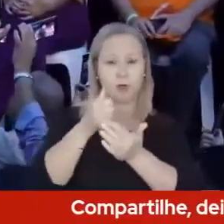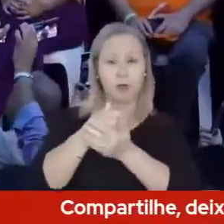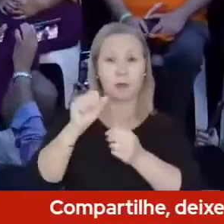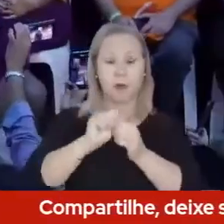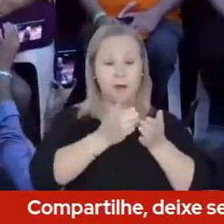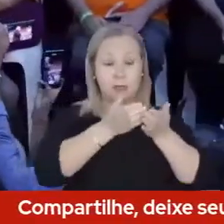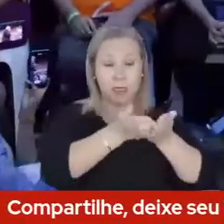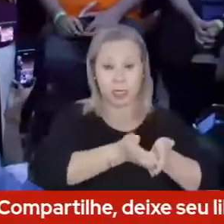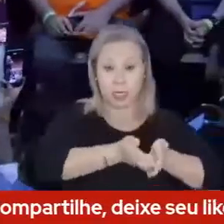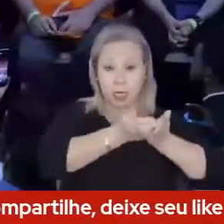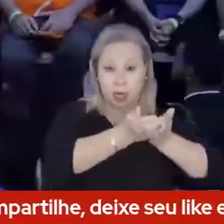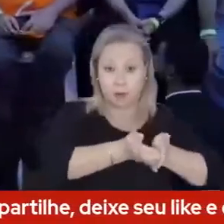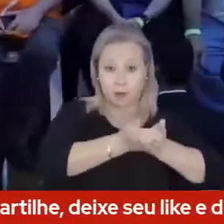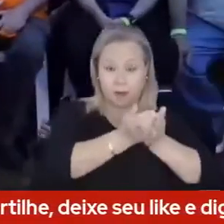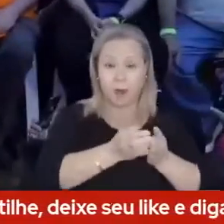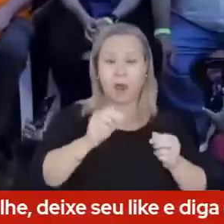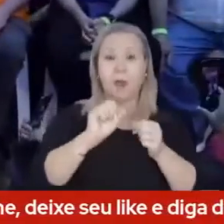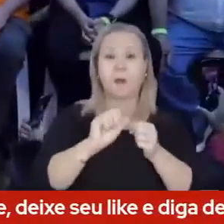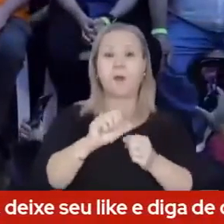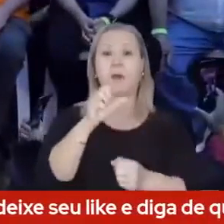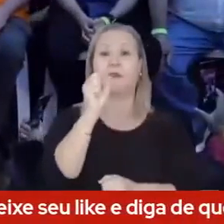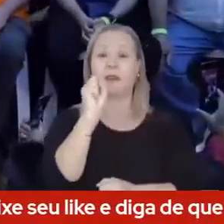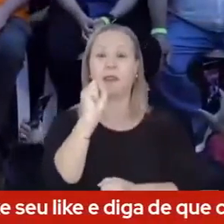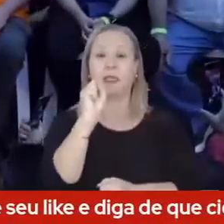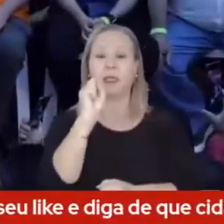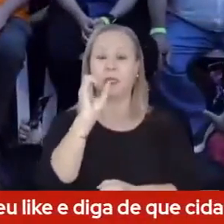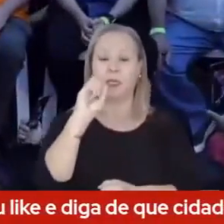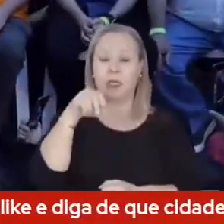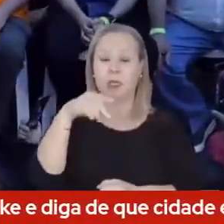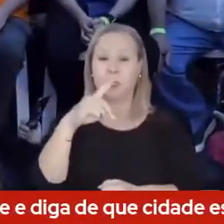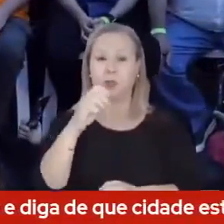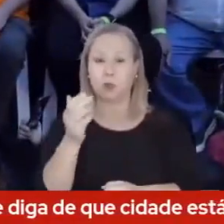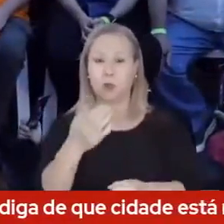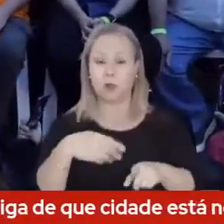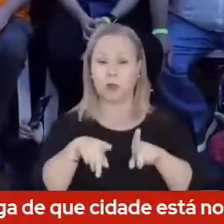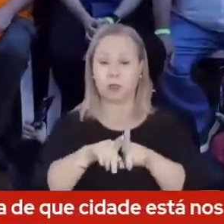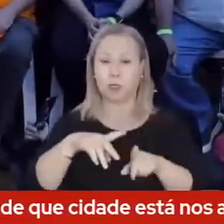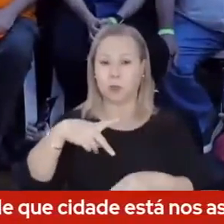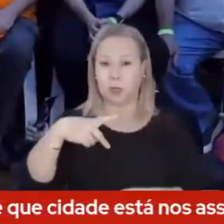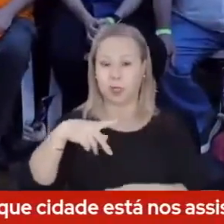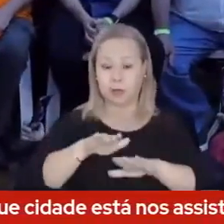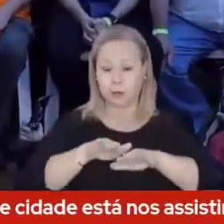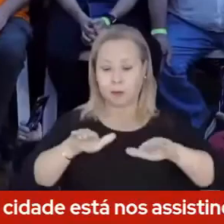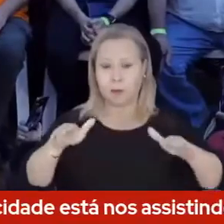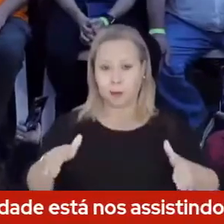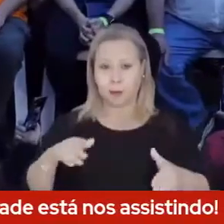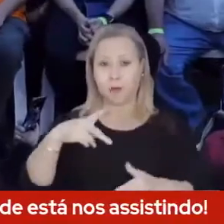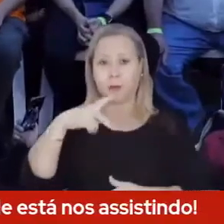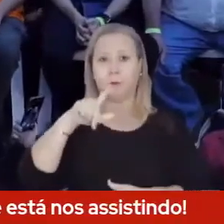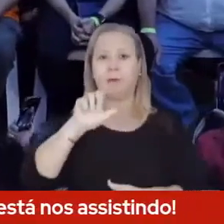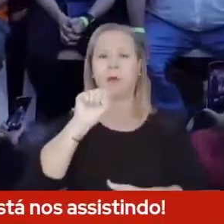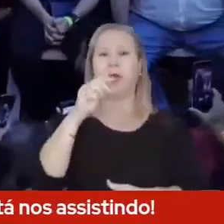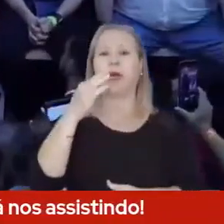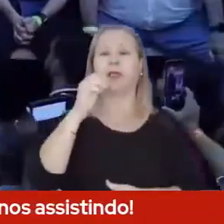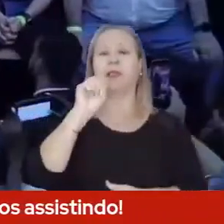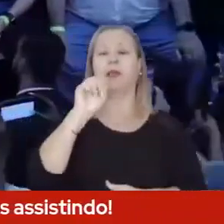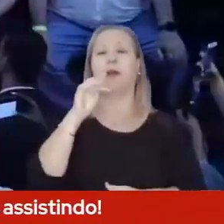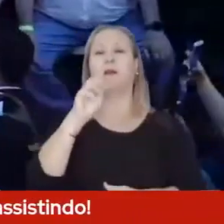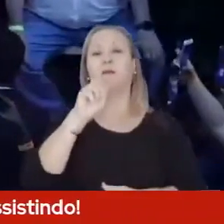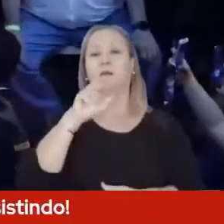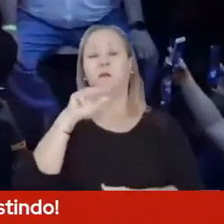fazer sonda e para fazer plataforma deveriam ser nacionalizados. E com isso a gente